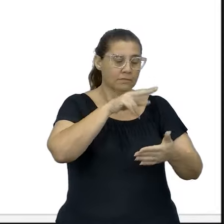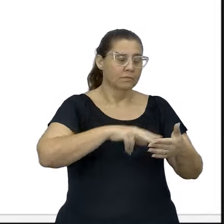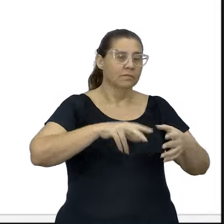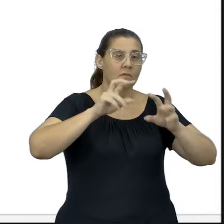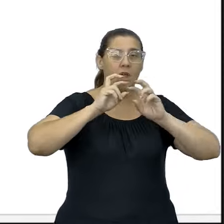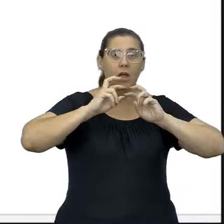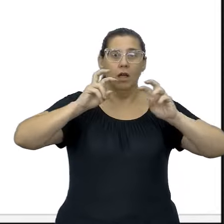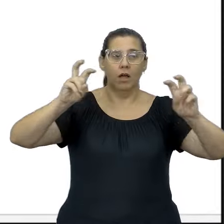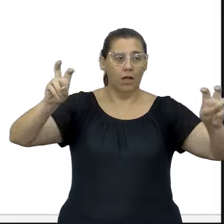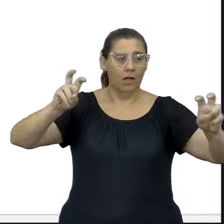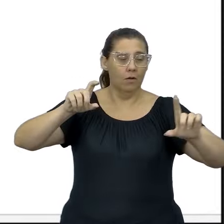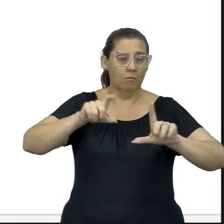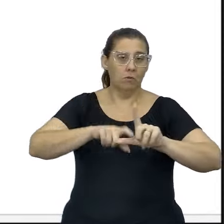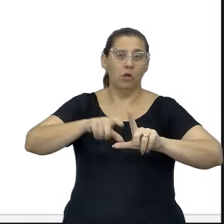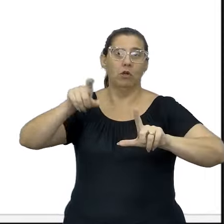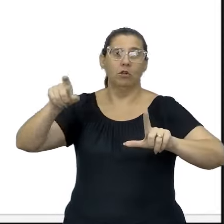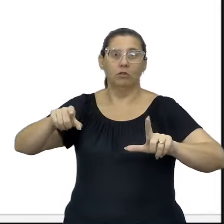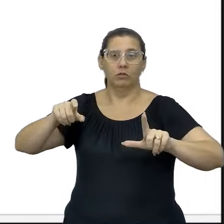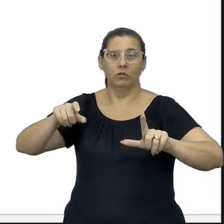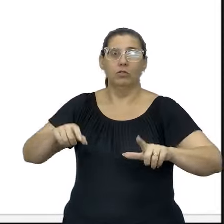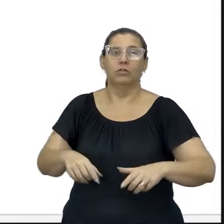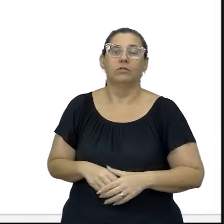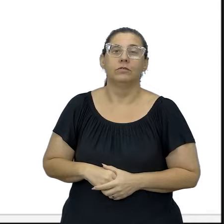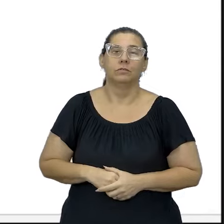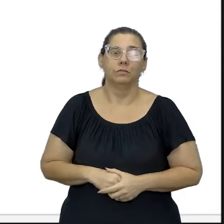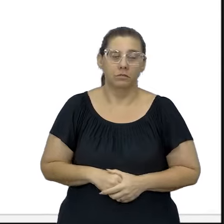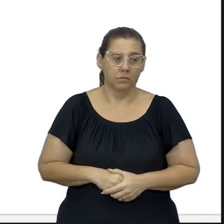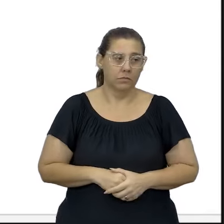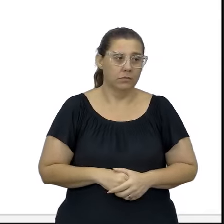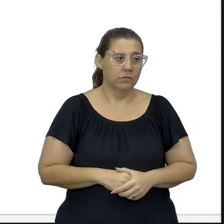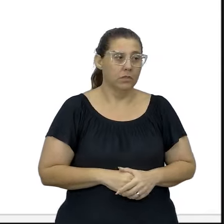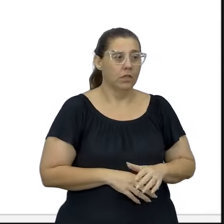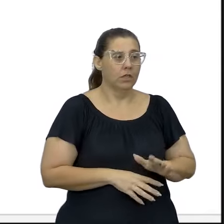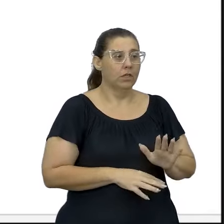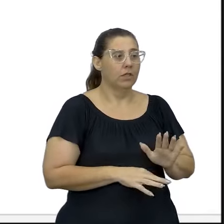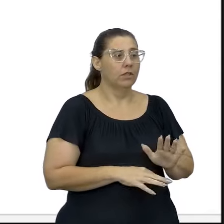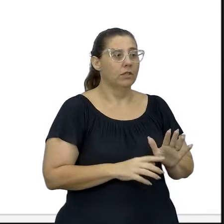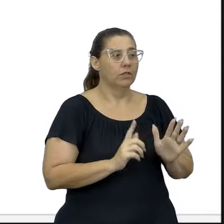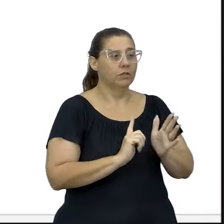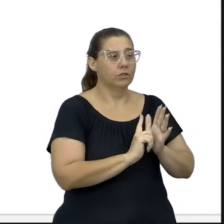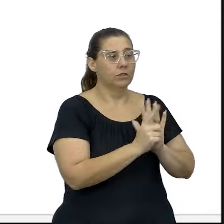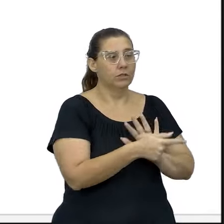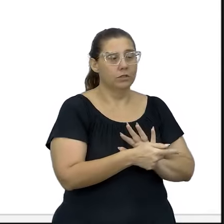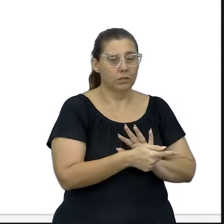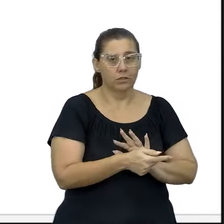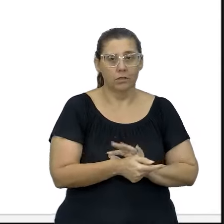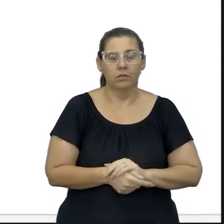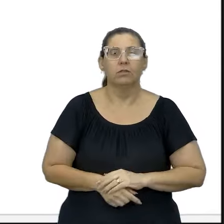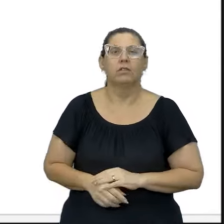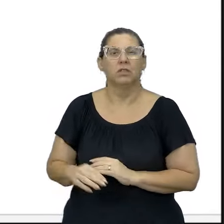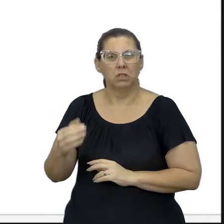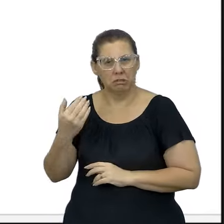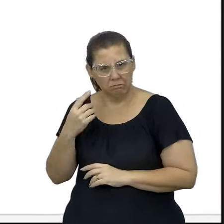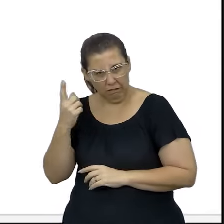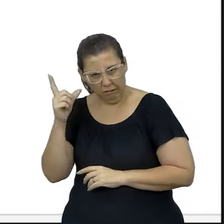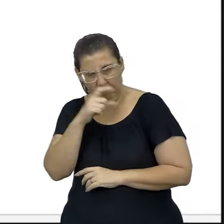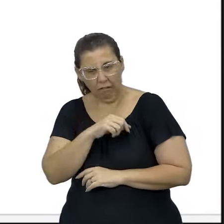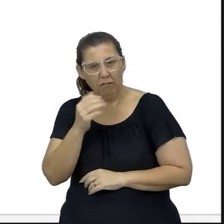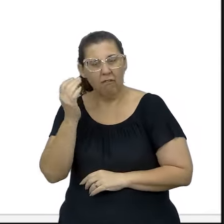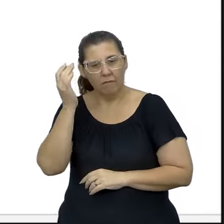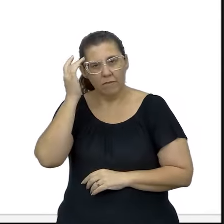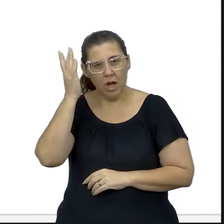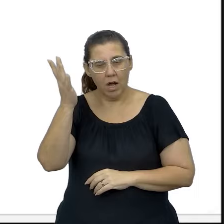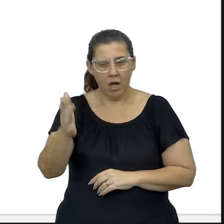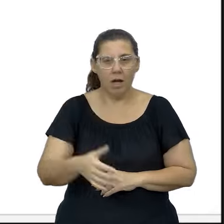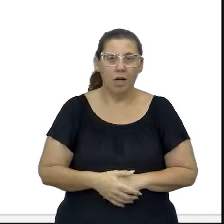autonomia e fluência, gêneros textuais variados. Não é difícil compreender, não é mesmo? Porque